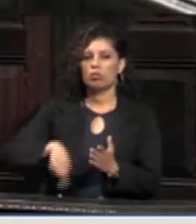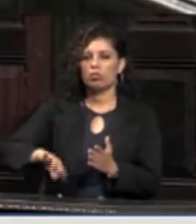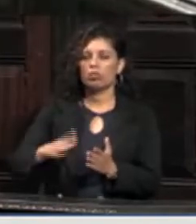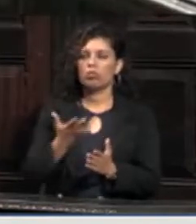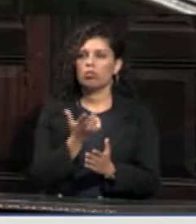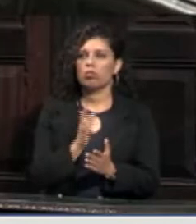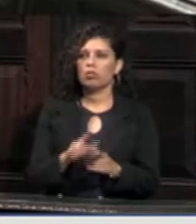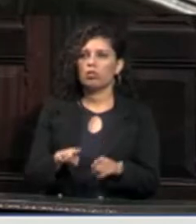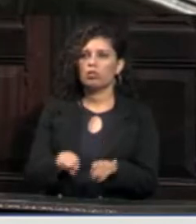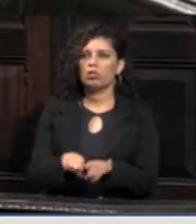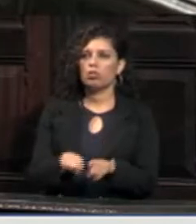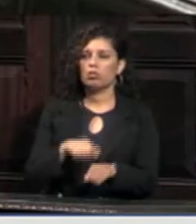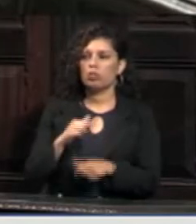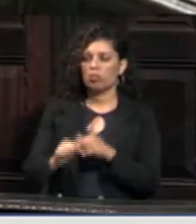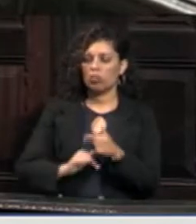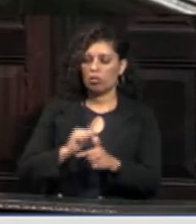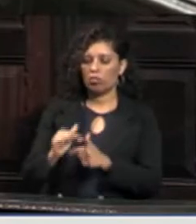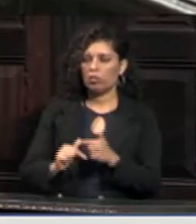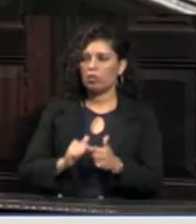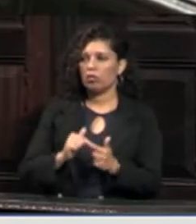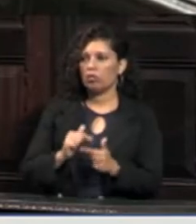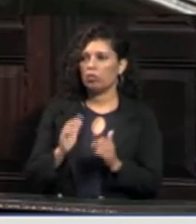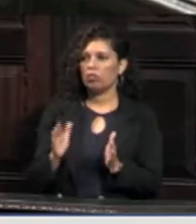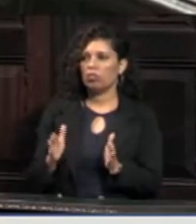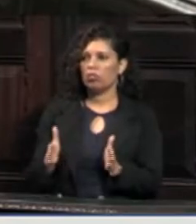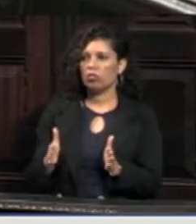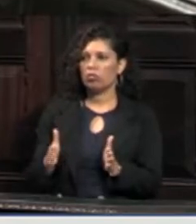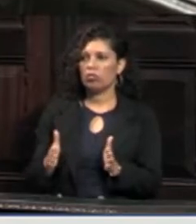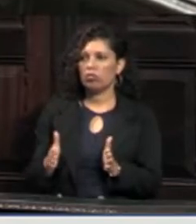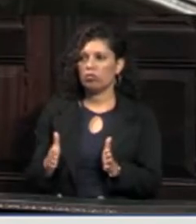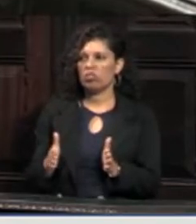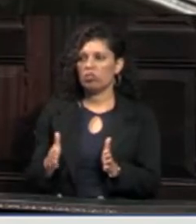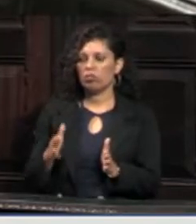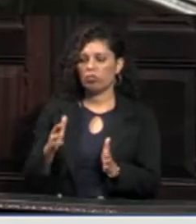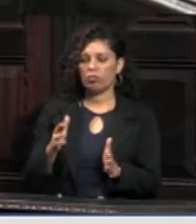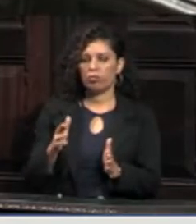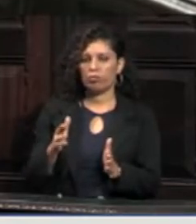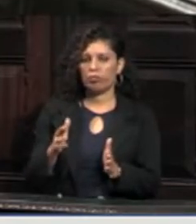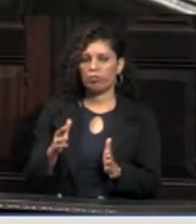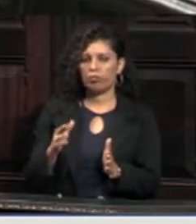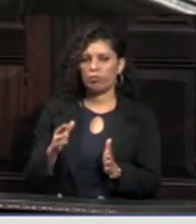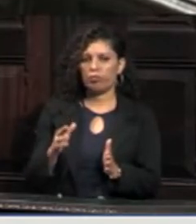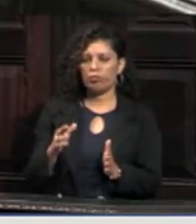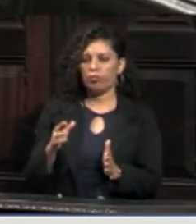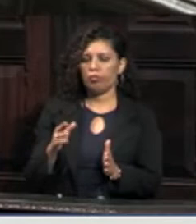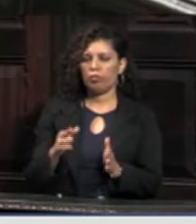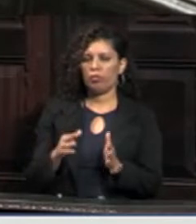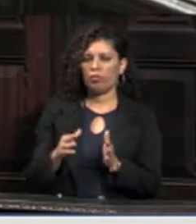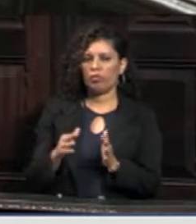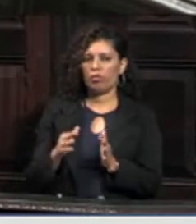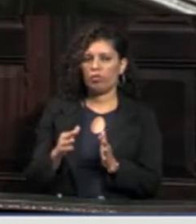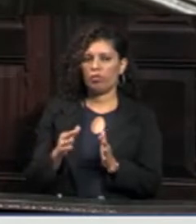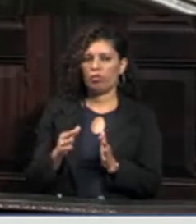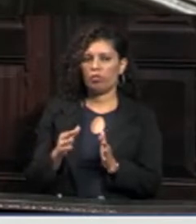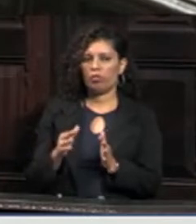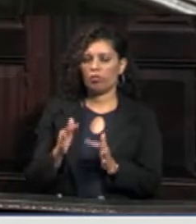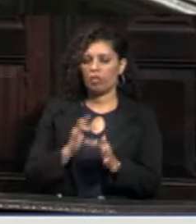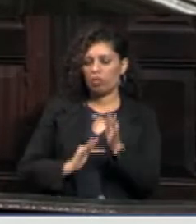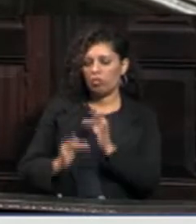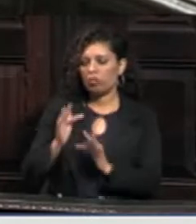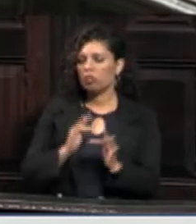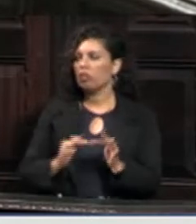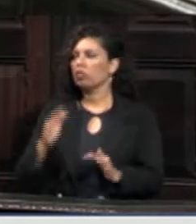atividade, esses profissionais, né, especificamente técnicos de